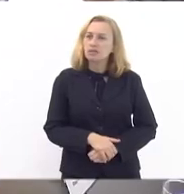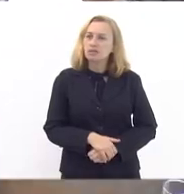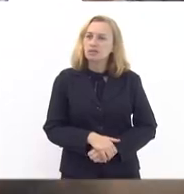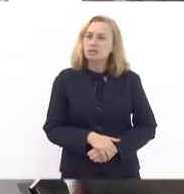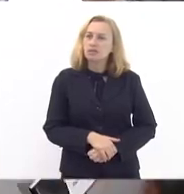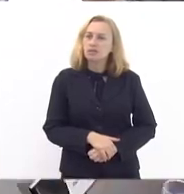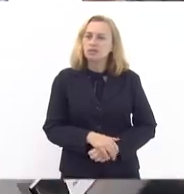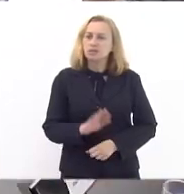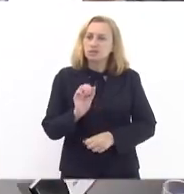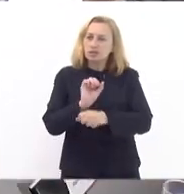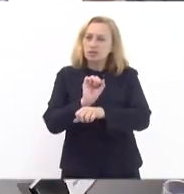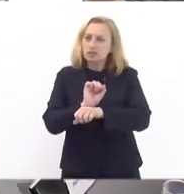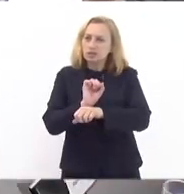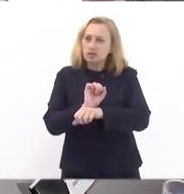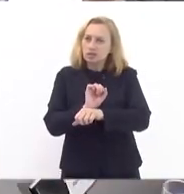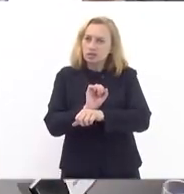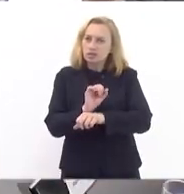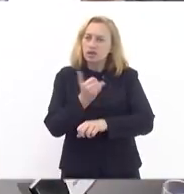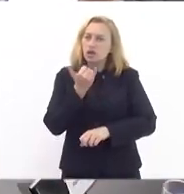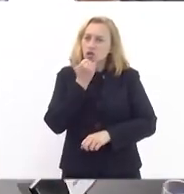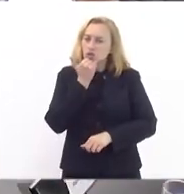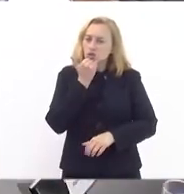eu vou